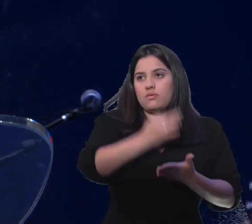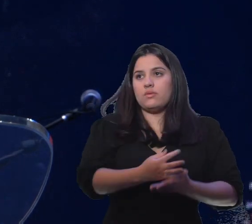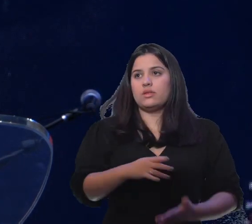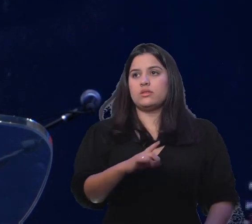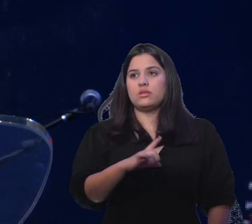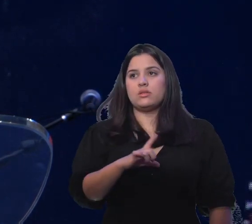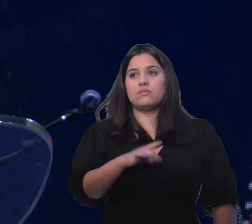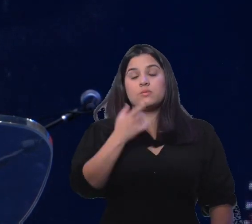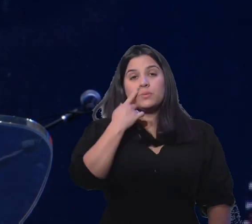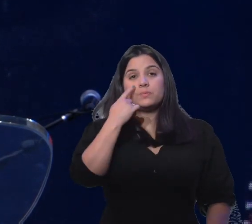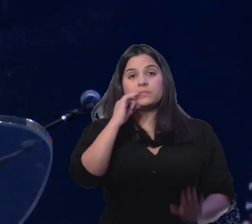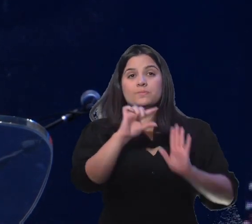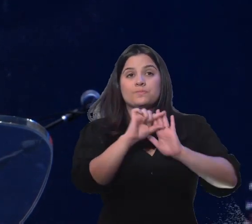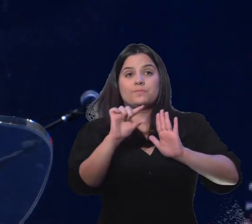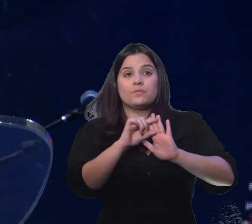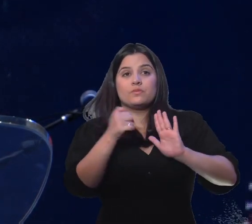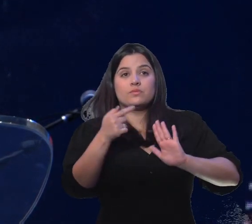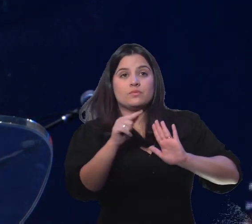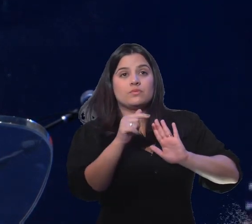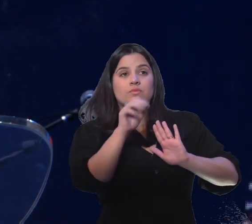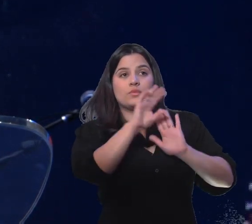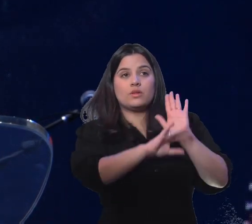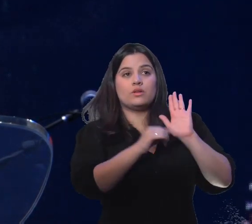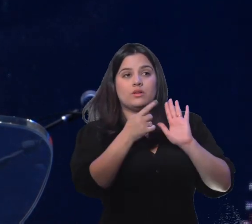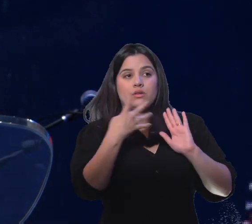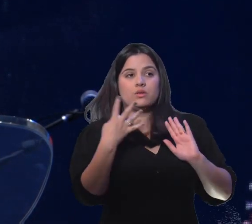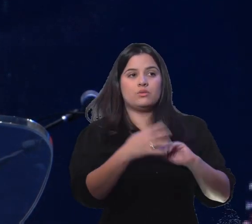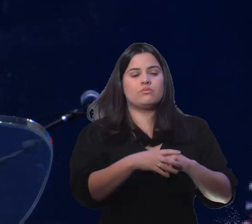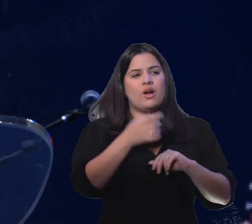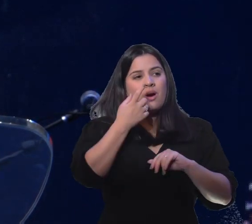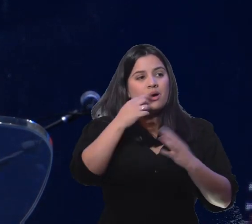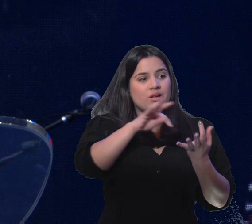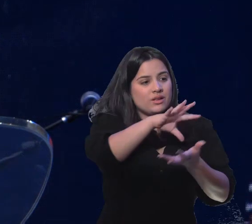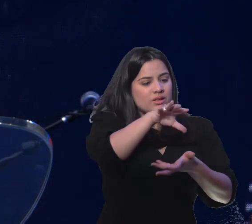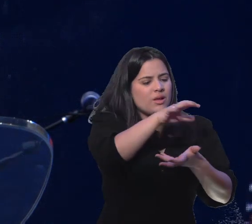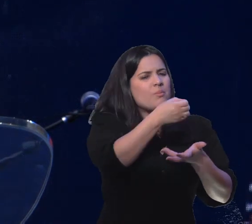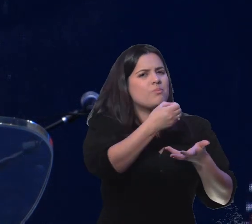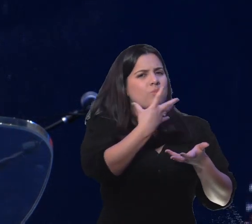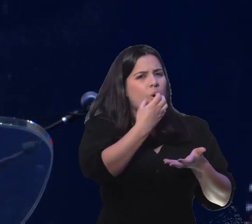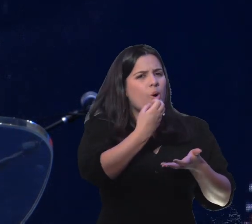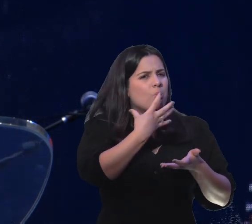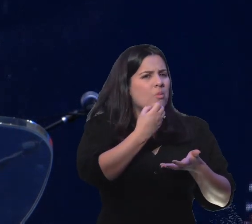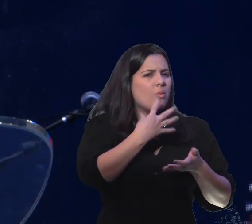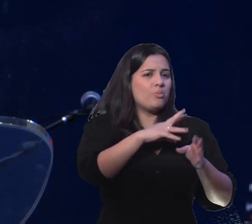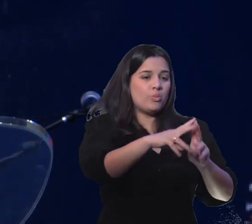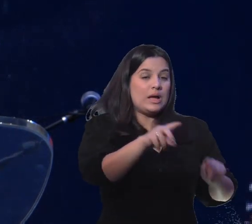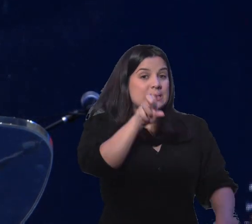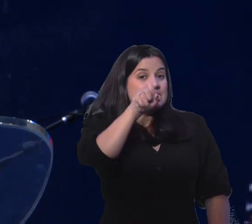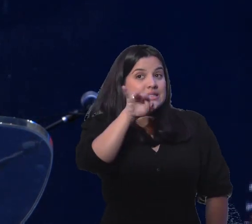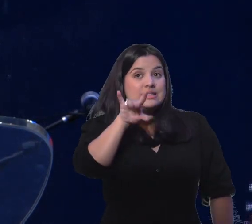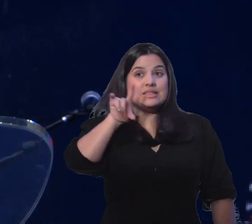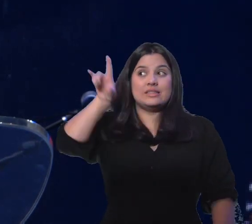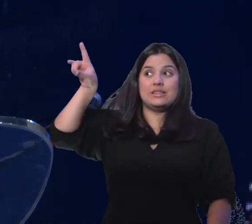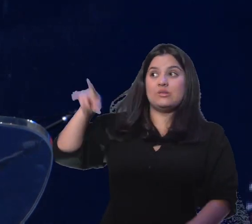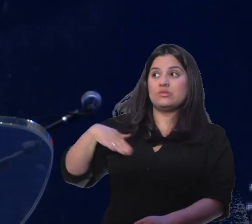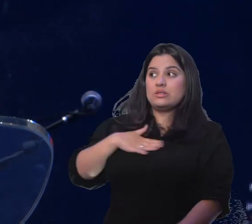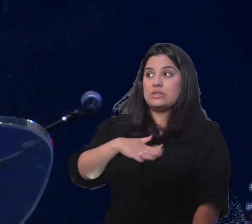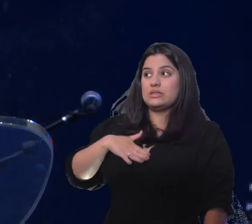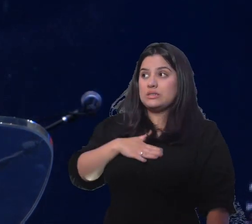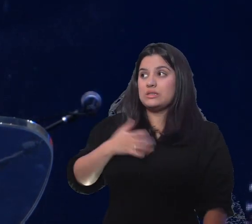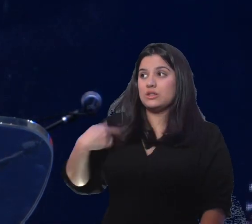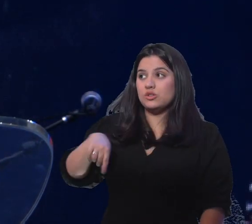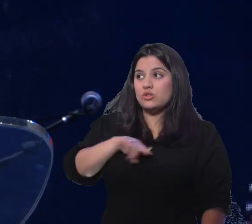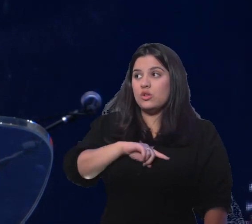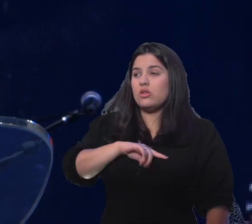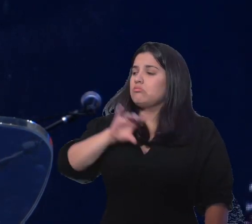7, no capítulo 14. A terra da qual fizemos o reconhecimento é muito boa, e se o Senhor se agradar de nós, Ele nos levará em segurança